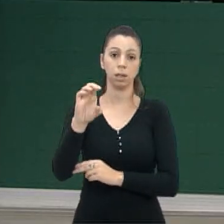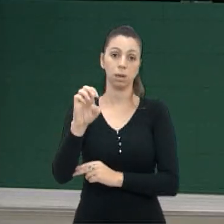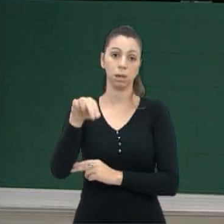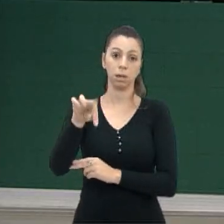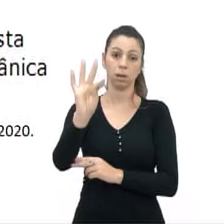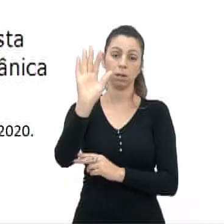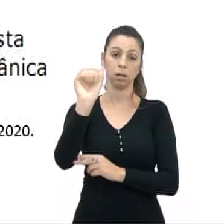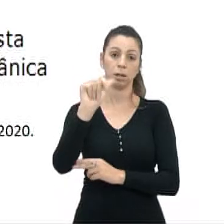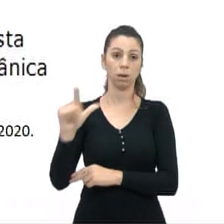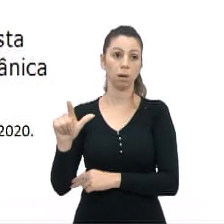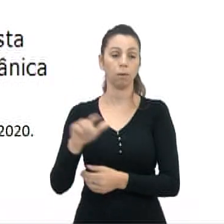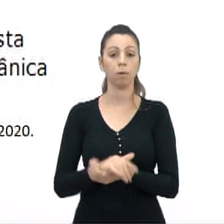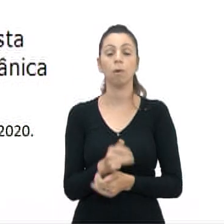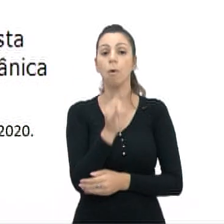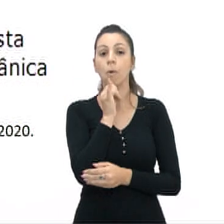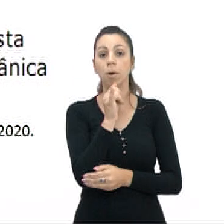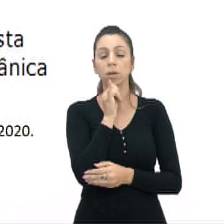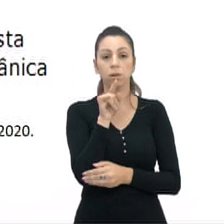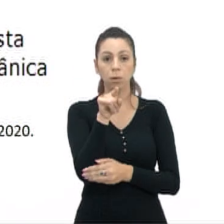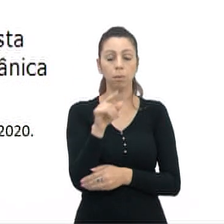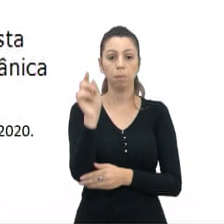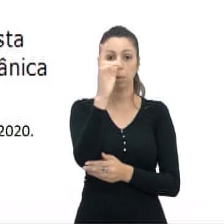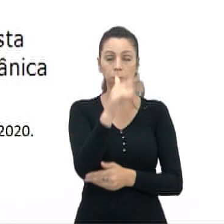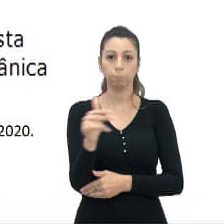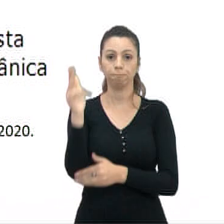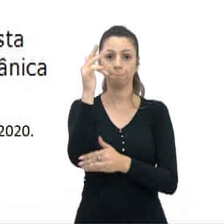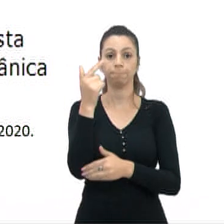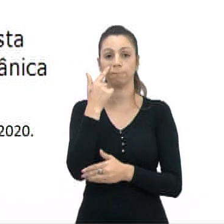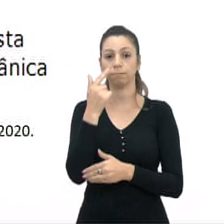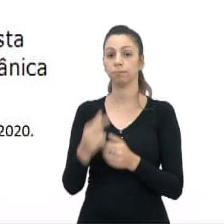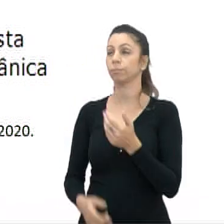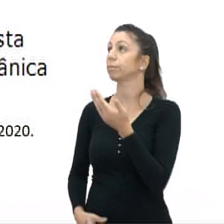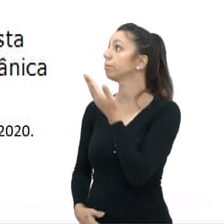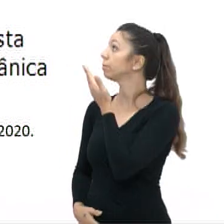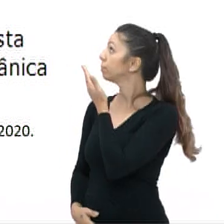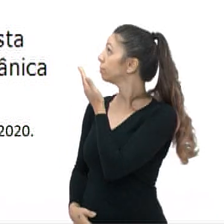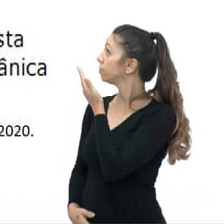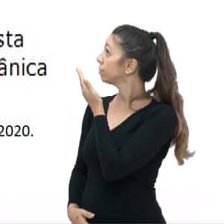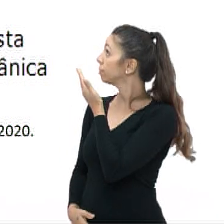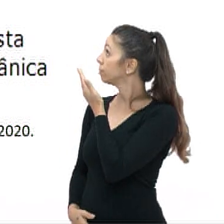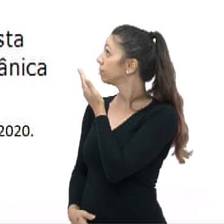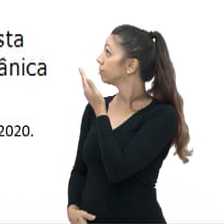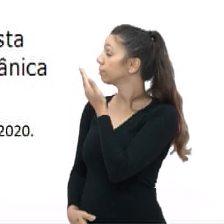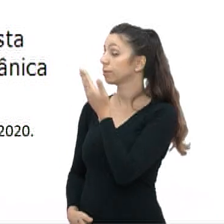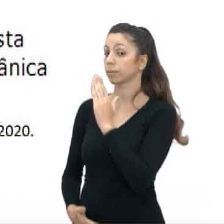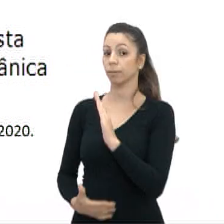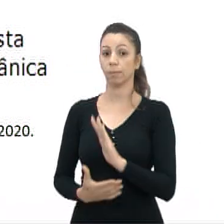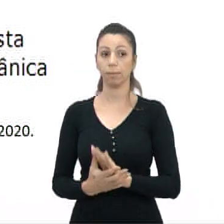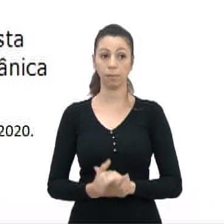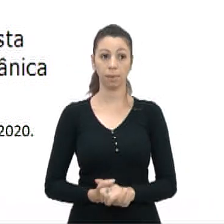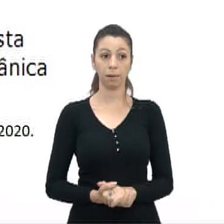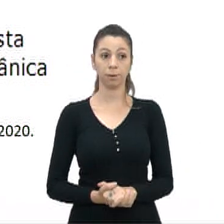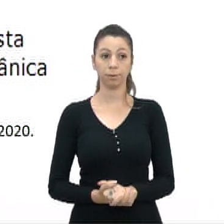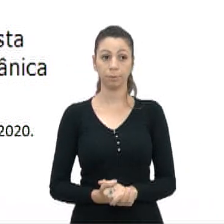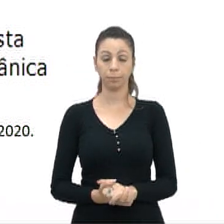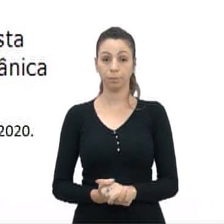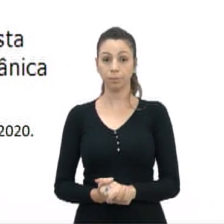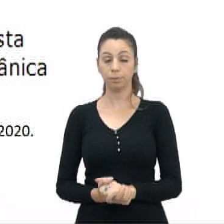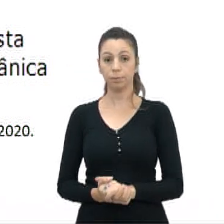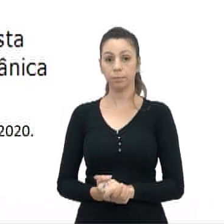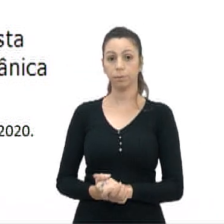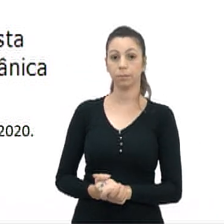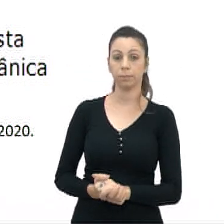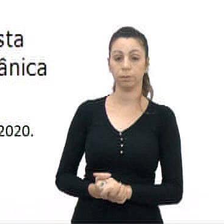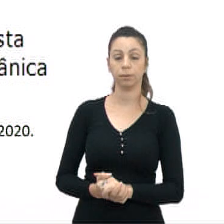Um exemplo aqui, um desenho para nós conseguirmos entender melhor esta questão. Então, a crosta continental